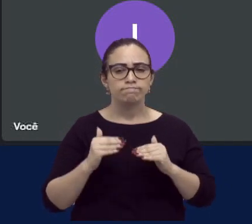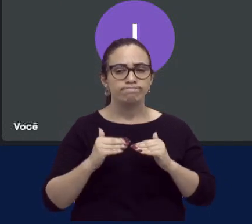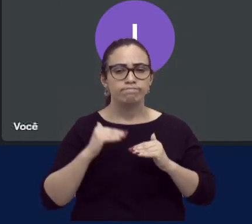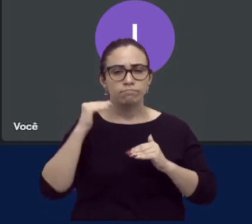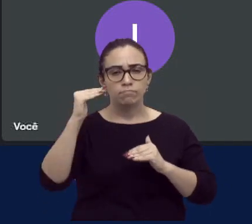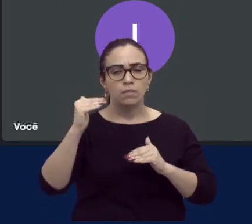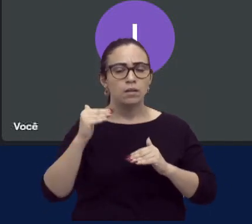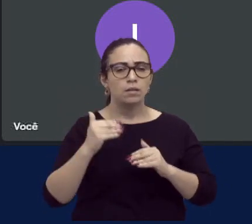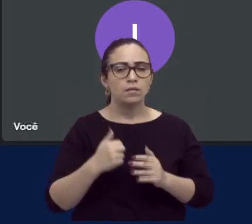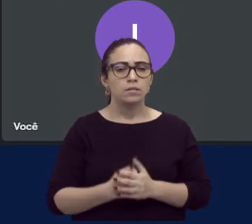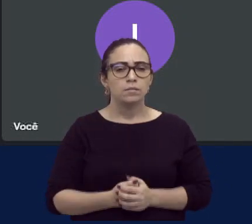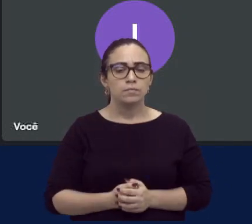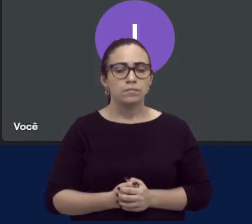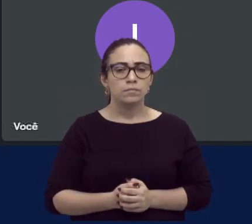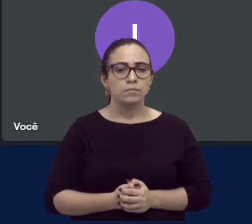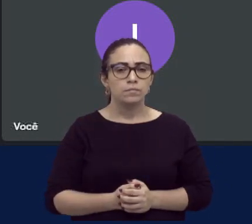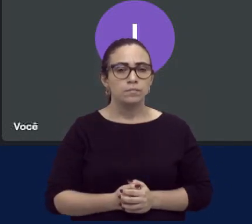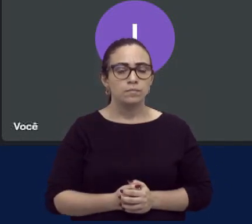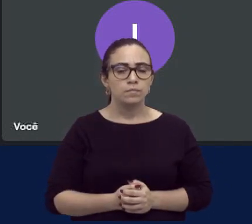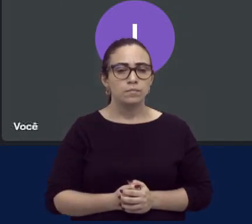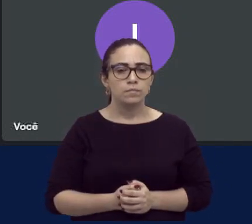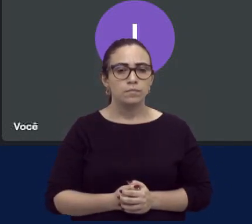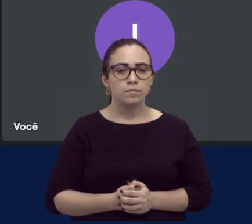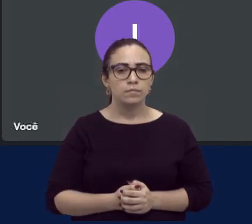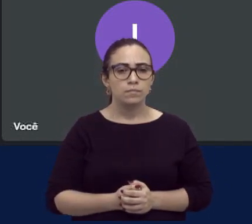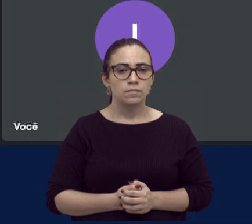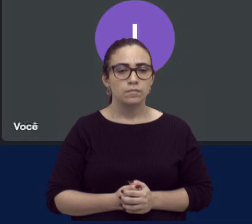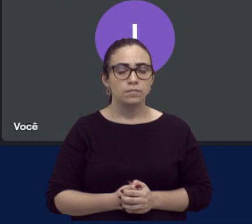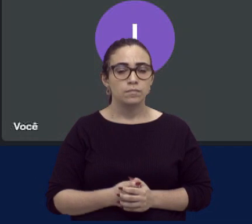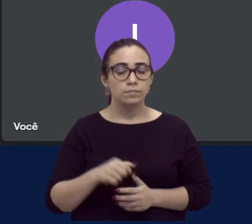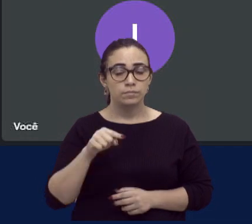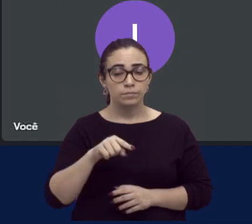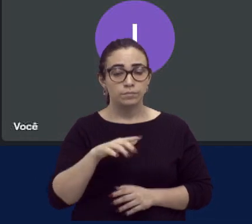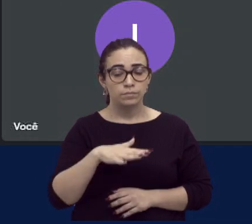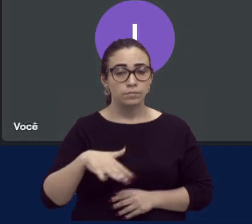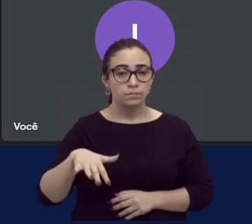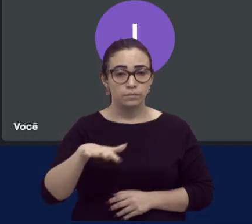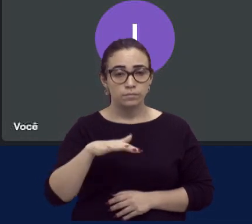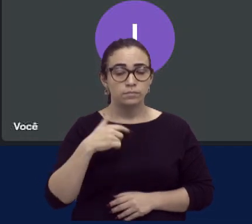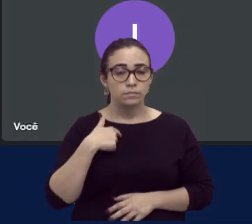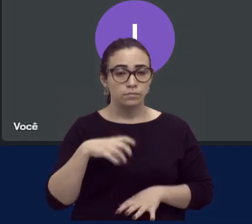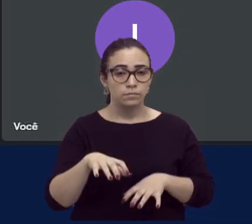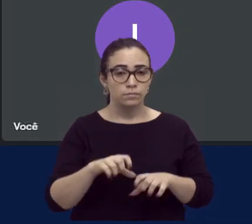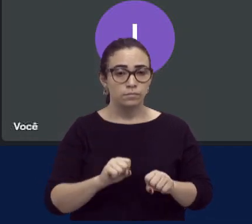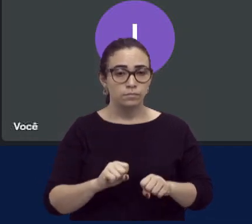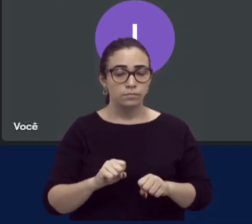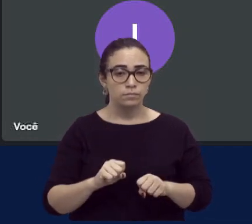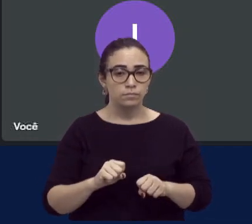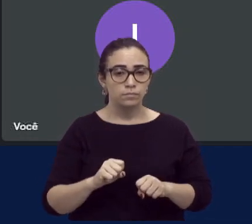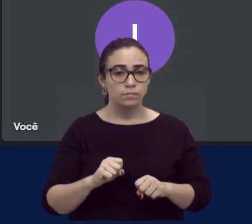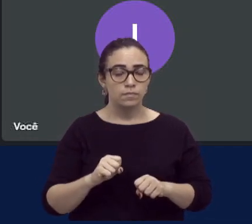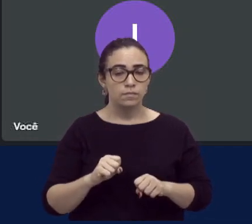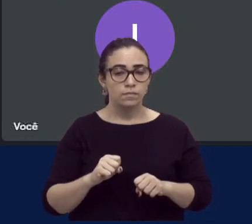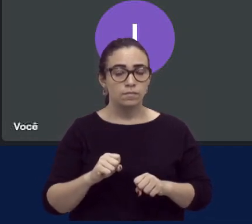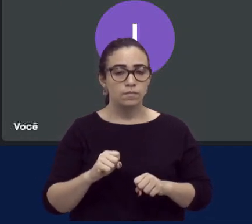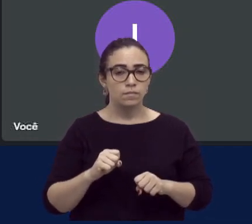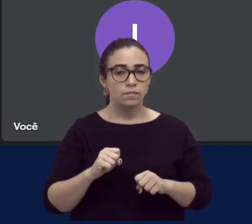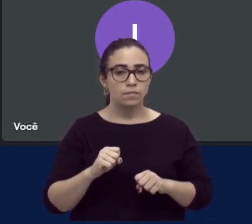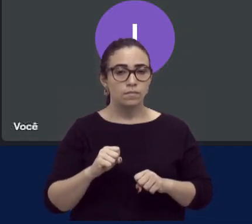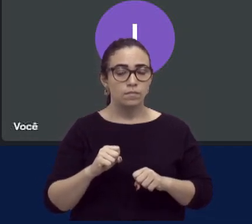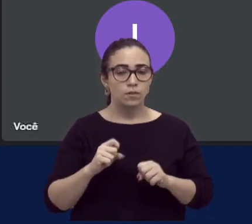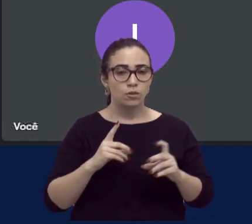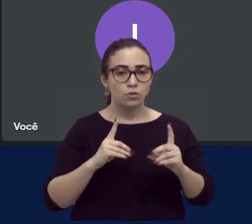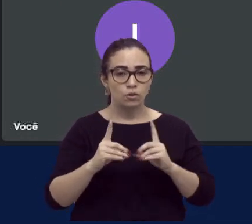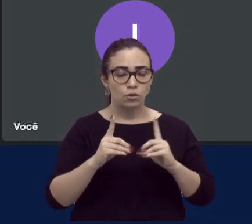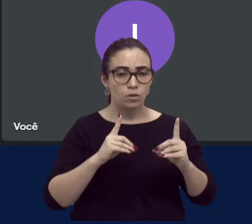acadêmico. Inclusive, na área de gestão de conflitos, eu sou formada em círculos de diálogos, sou